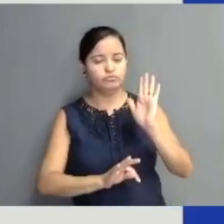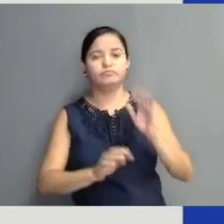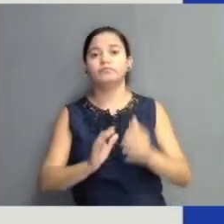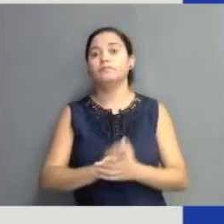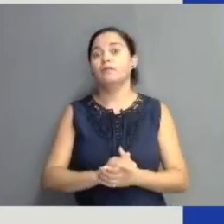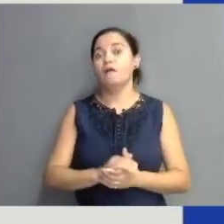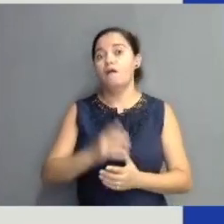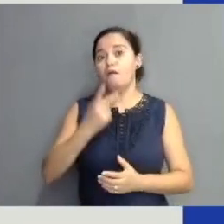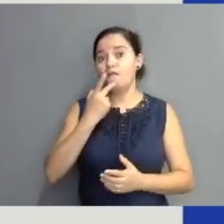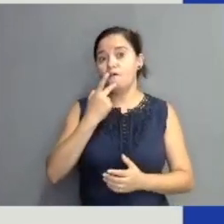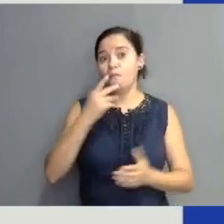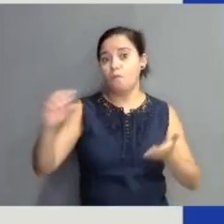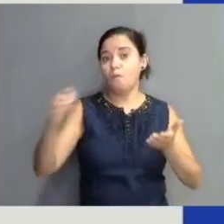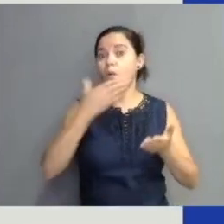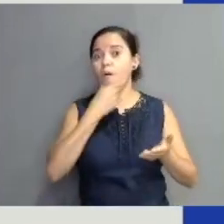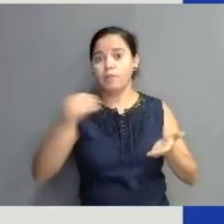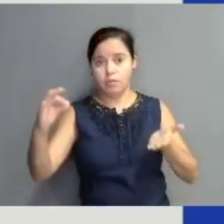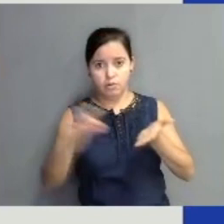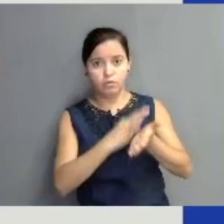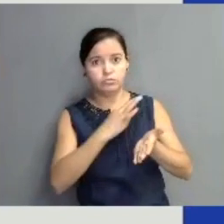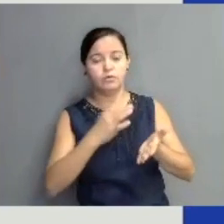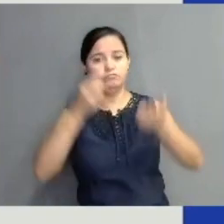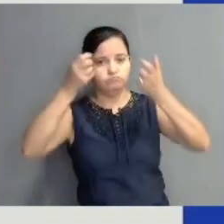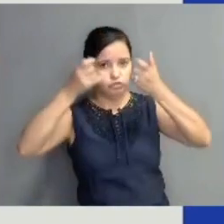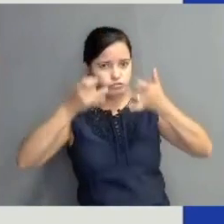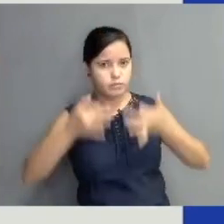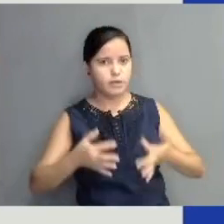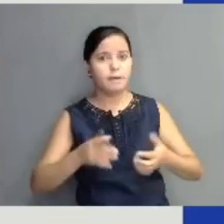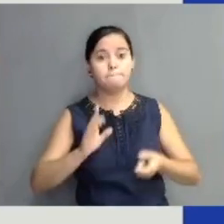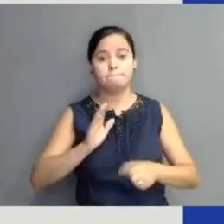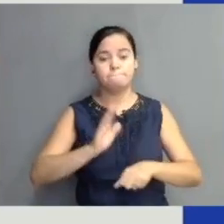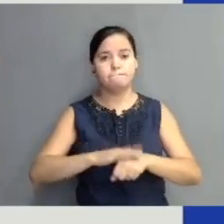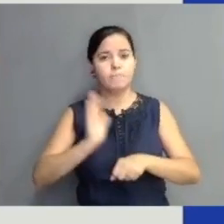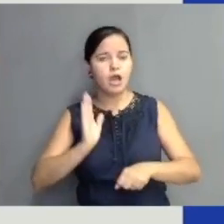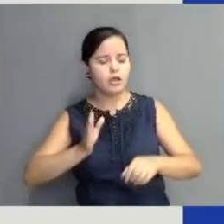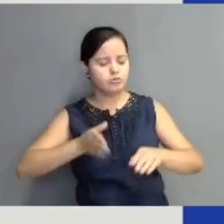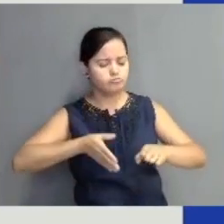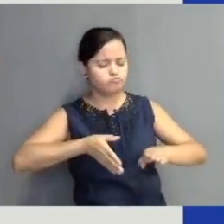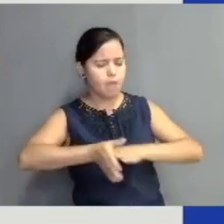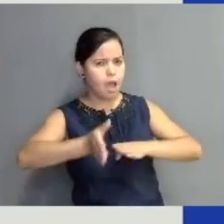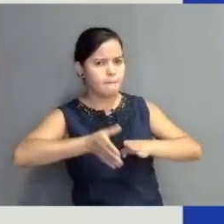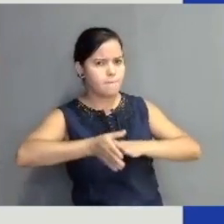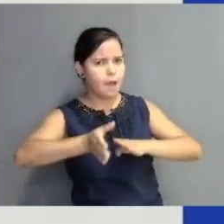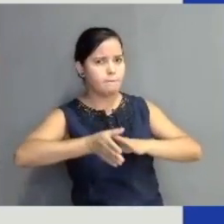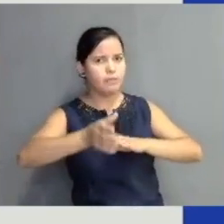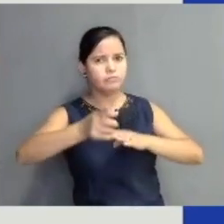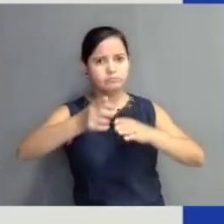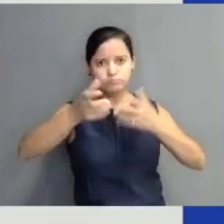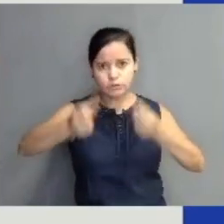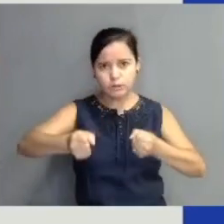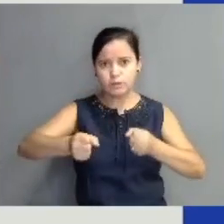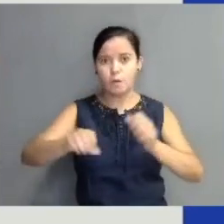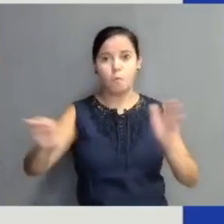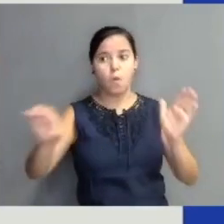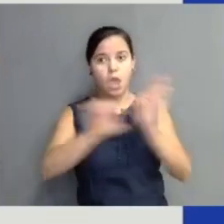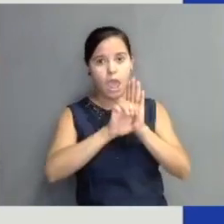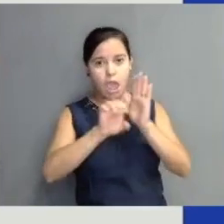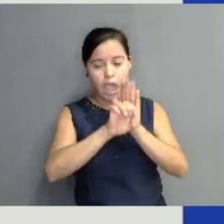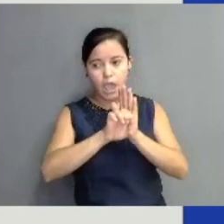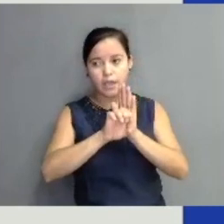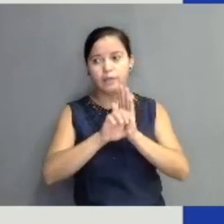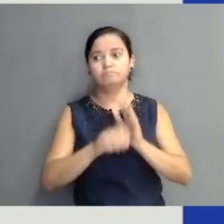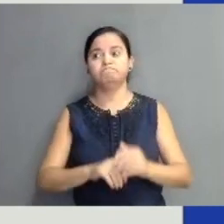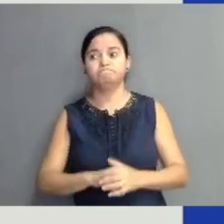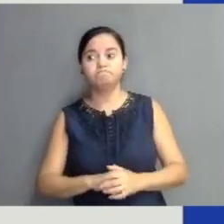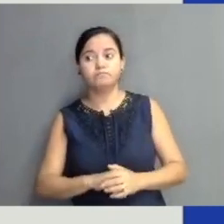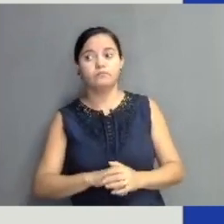autor traz, né, aí mais um argumento, e é um argumento bem forte. O ECA, Estatuto da